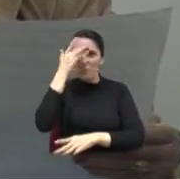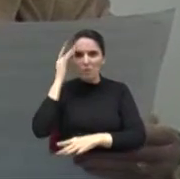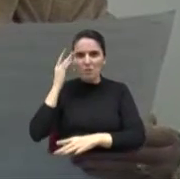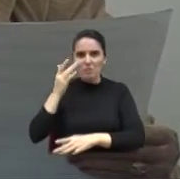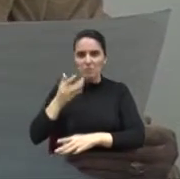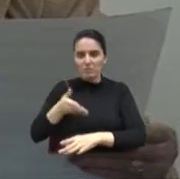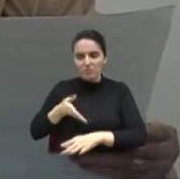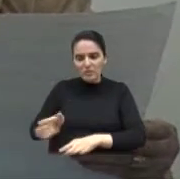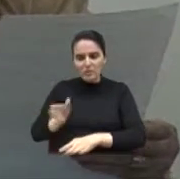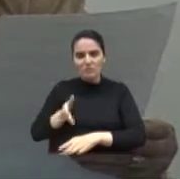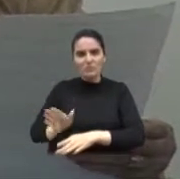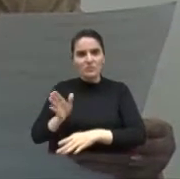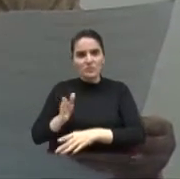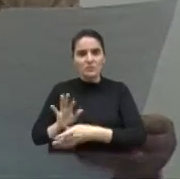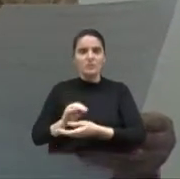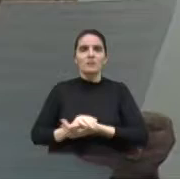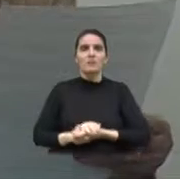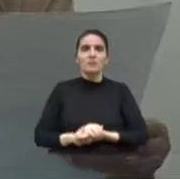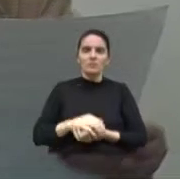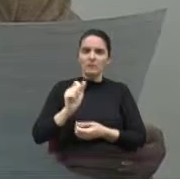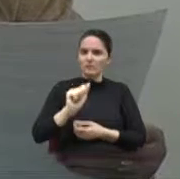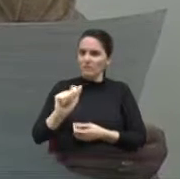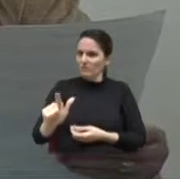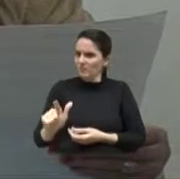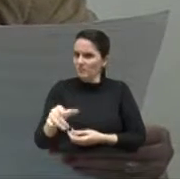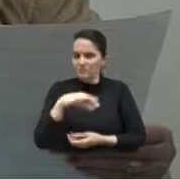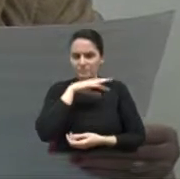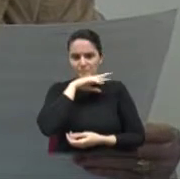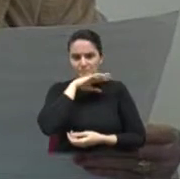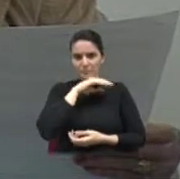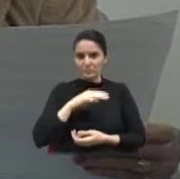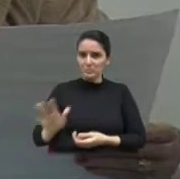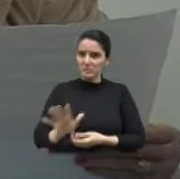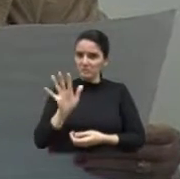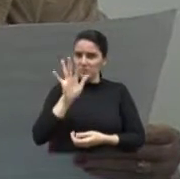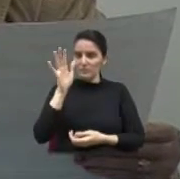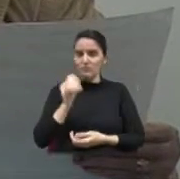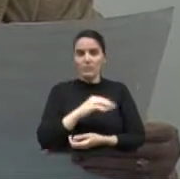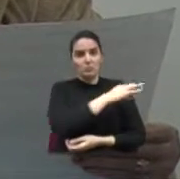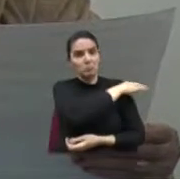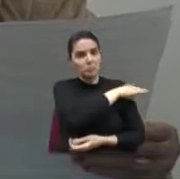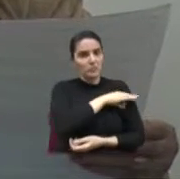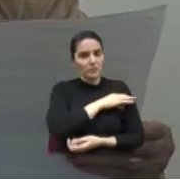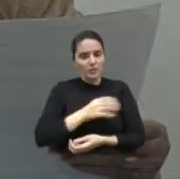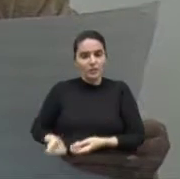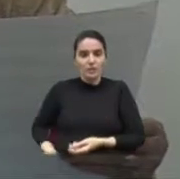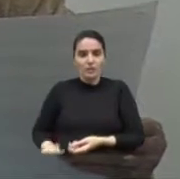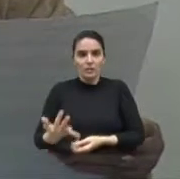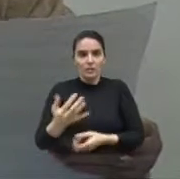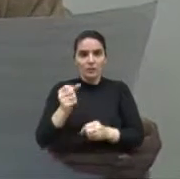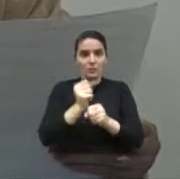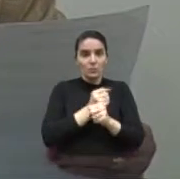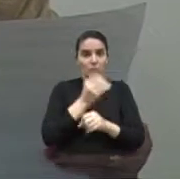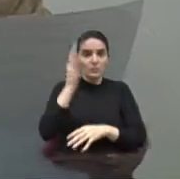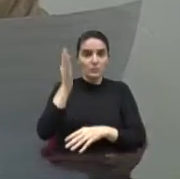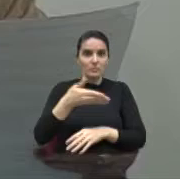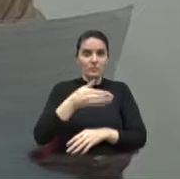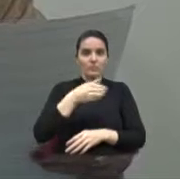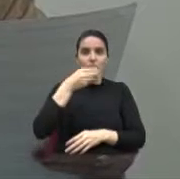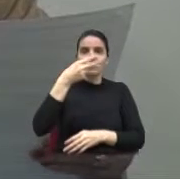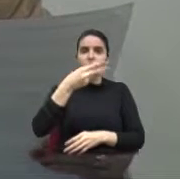As locações. Senhor prefeito, o senhor resolveu gastar em 1 ano e meio